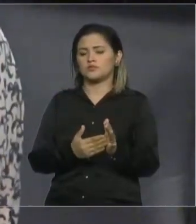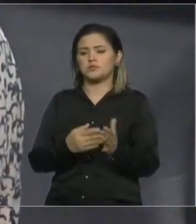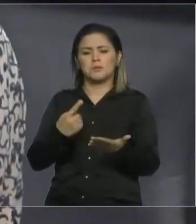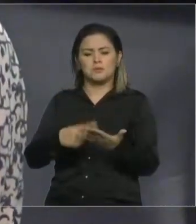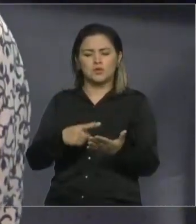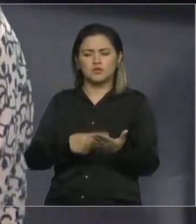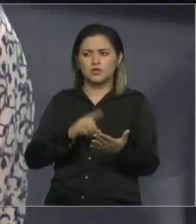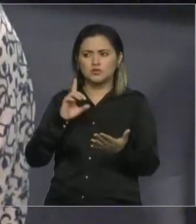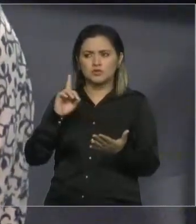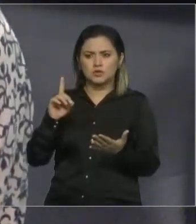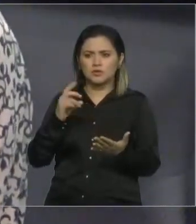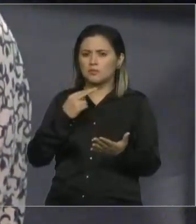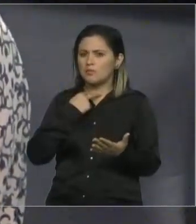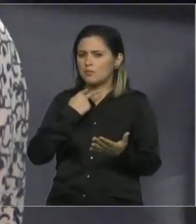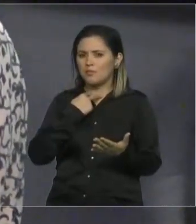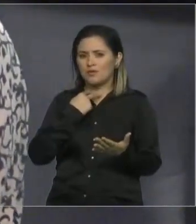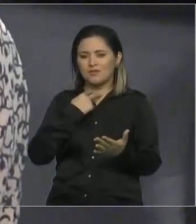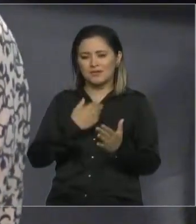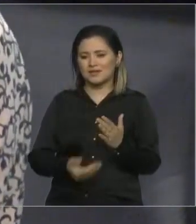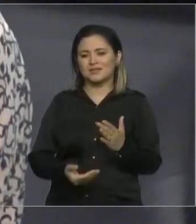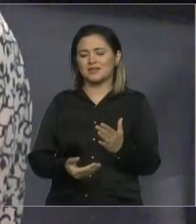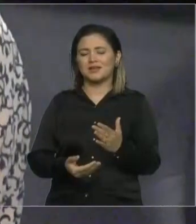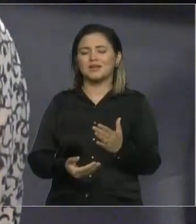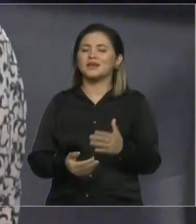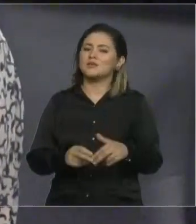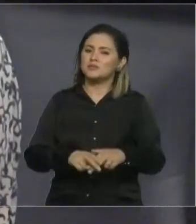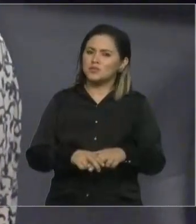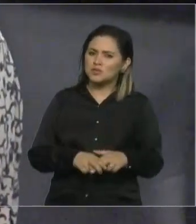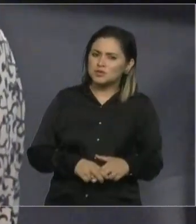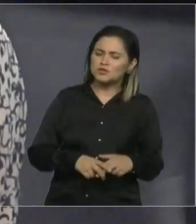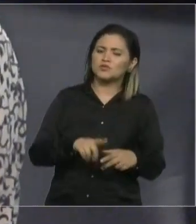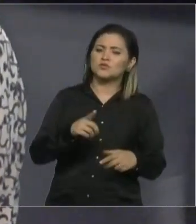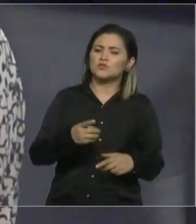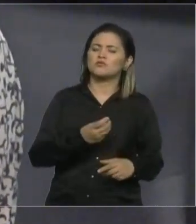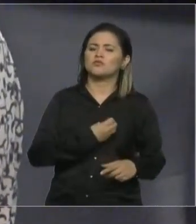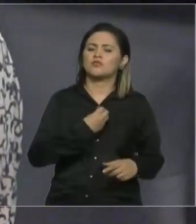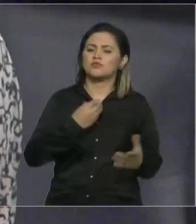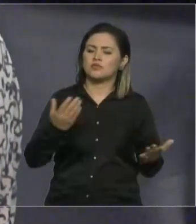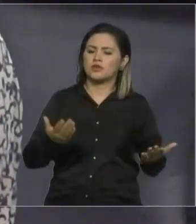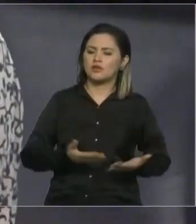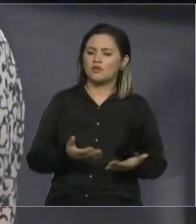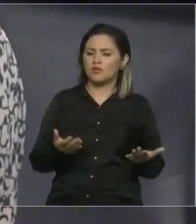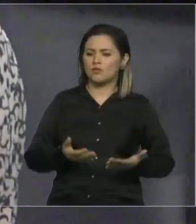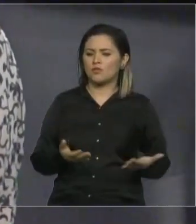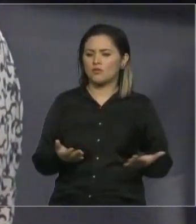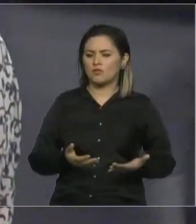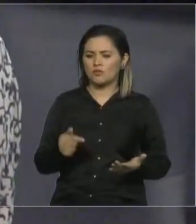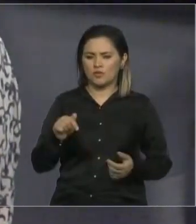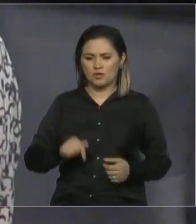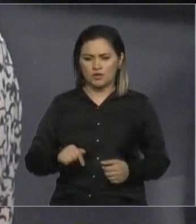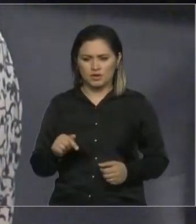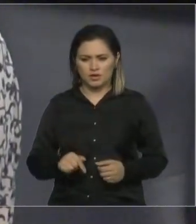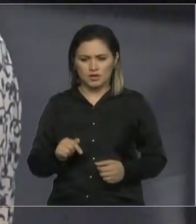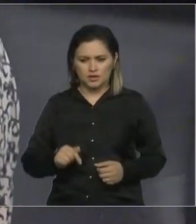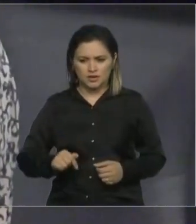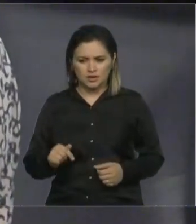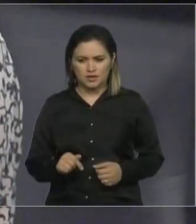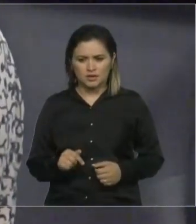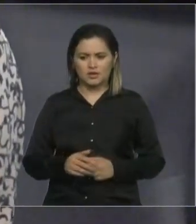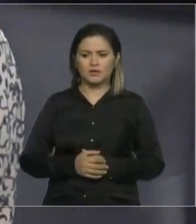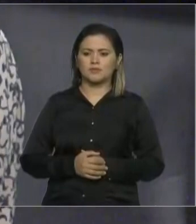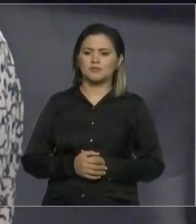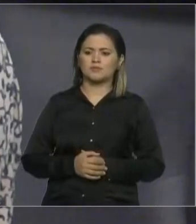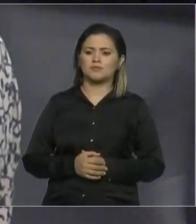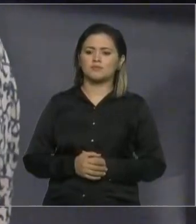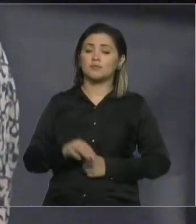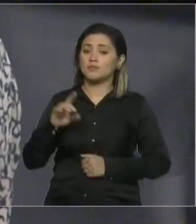ser impedido é você estar hoje aqui, sentada nessa cadeira, ocupando esse espaço, provavelmente sendo usada por Ele